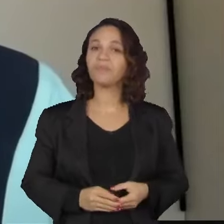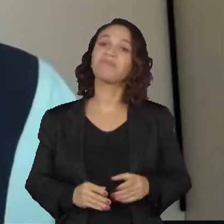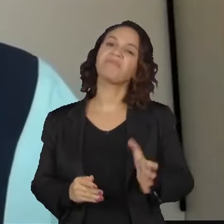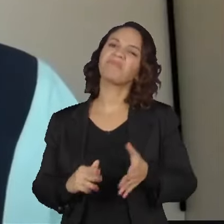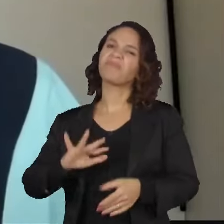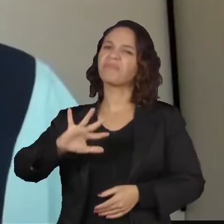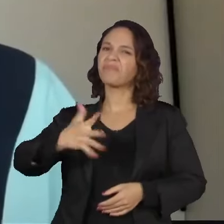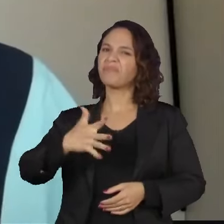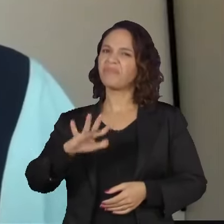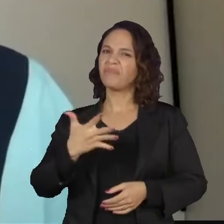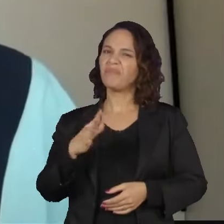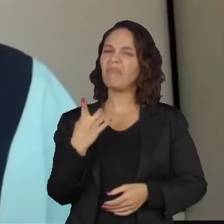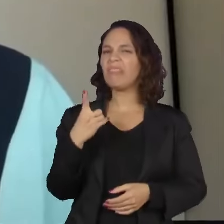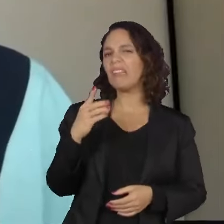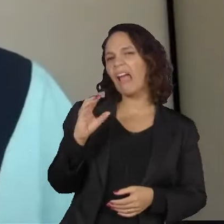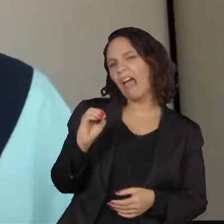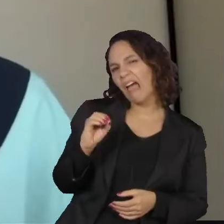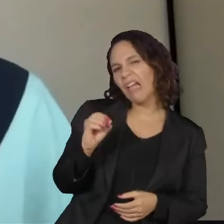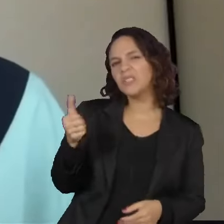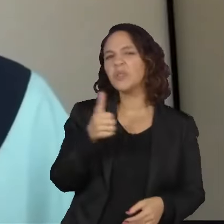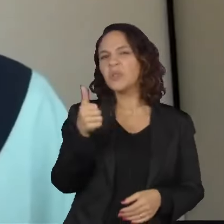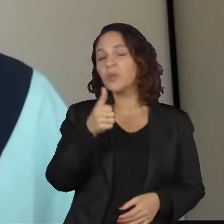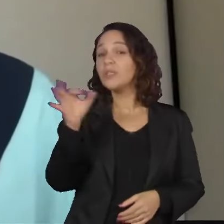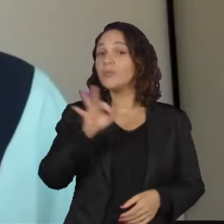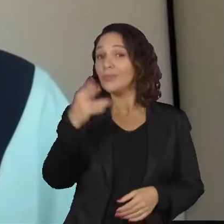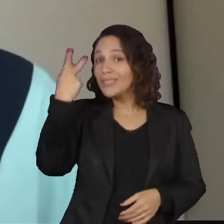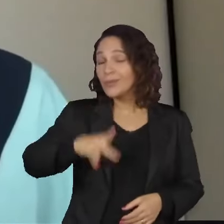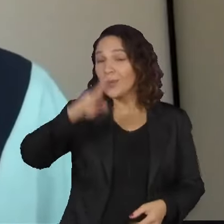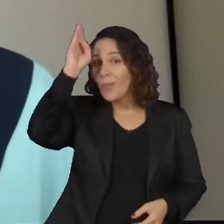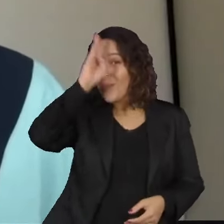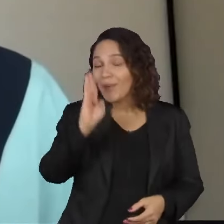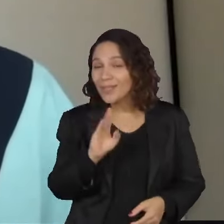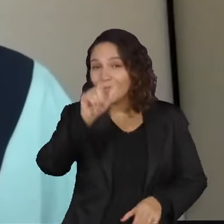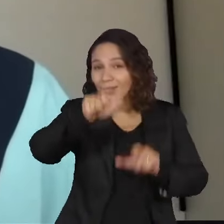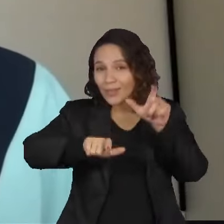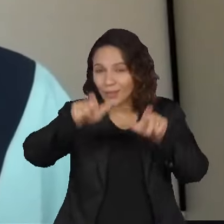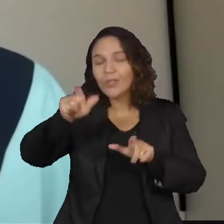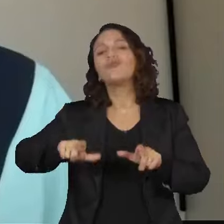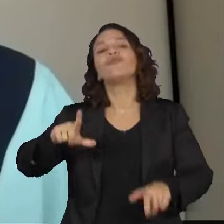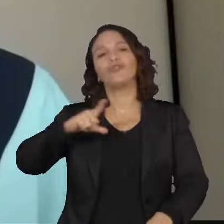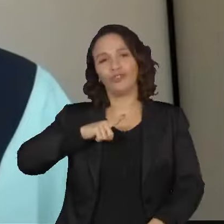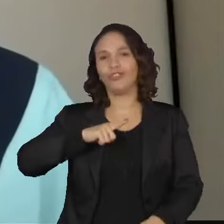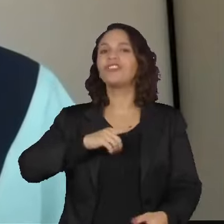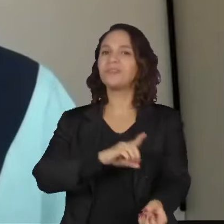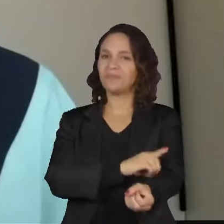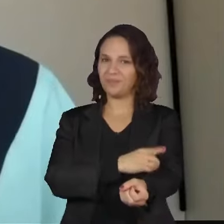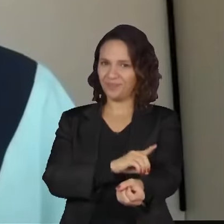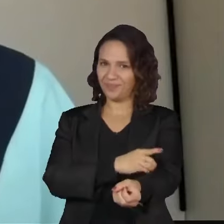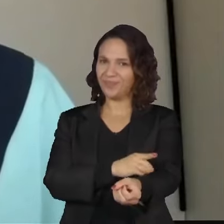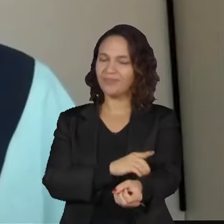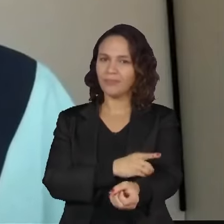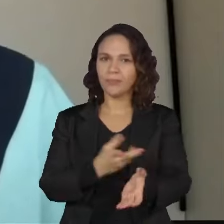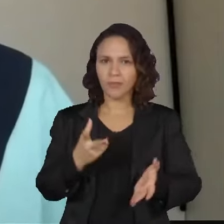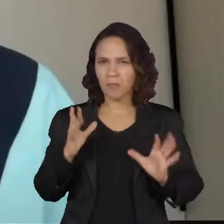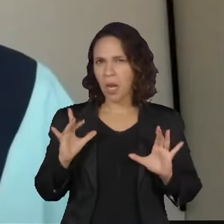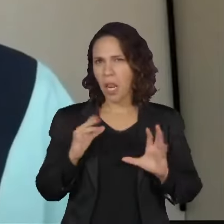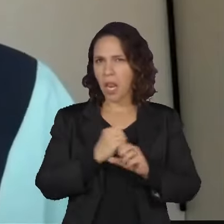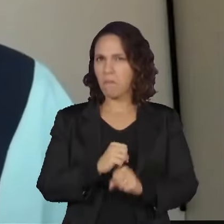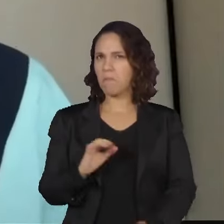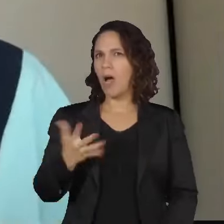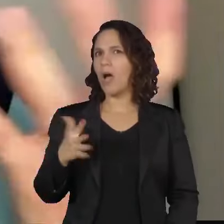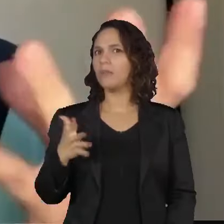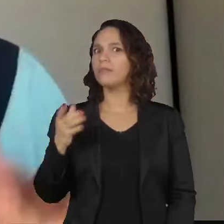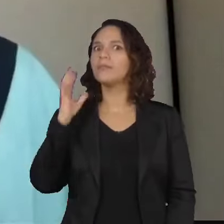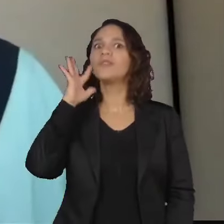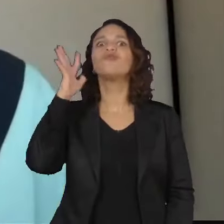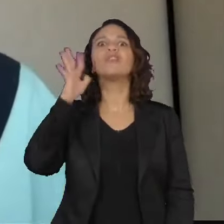torno de 10 a 11% da população brasileira apresenta diabetes. Então, se a gente for pôr isso em números, você imagina